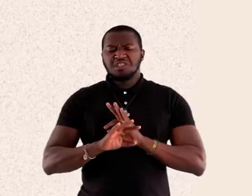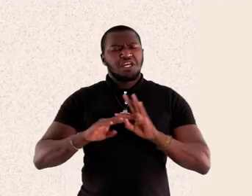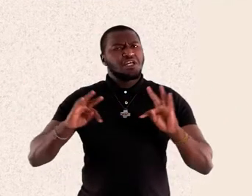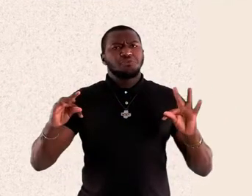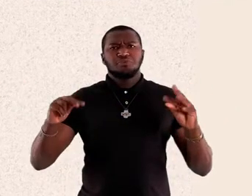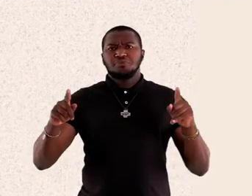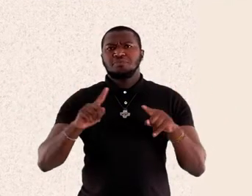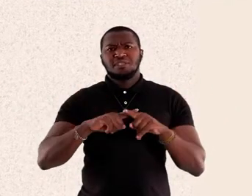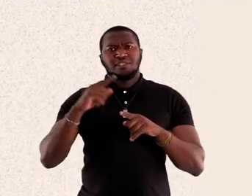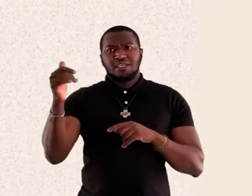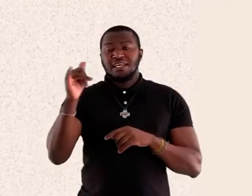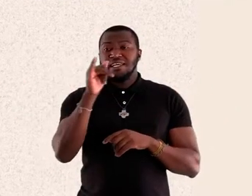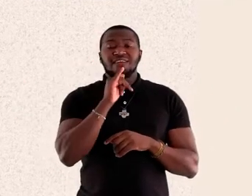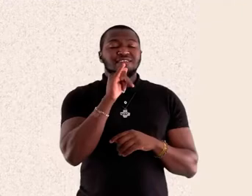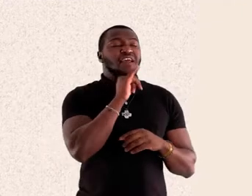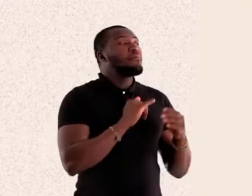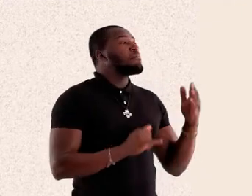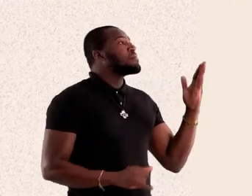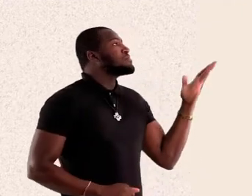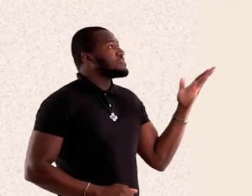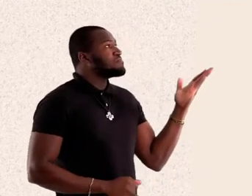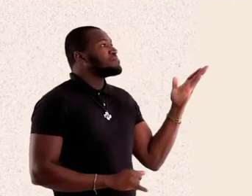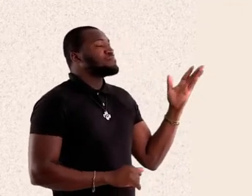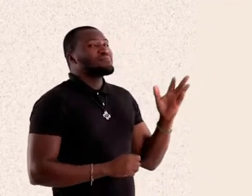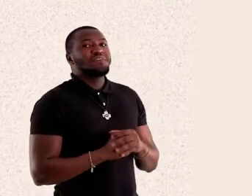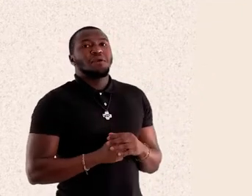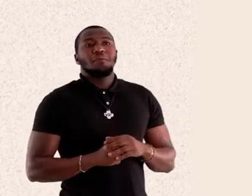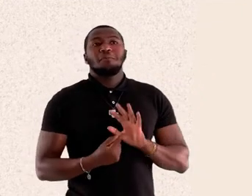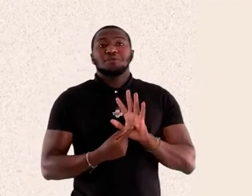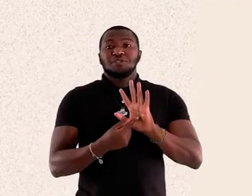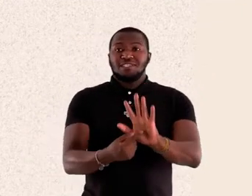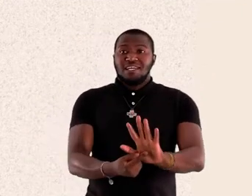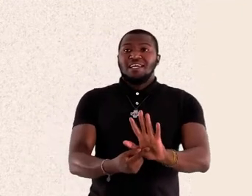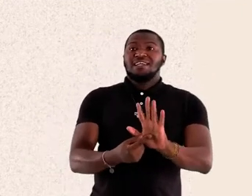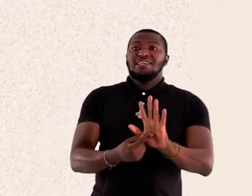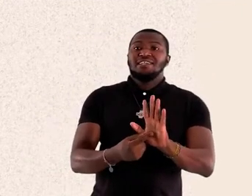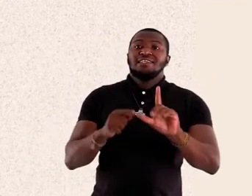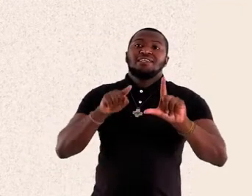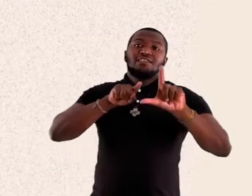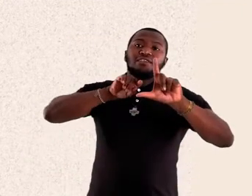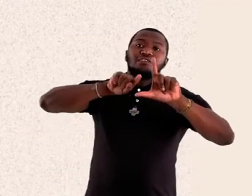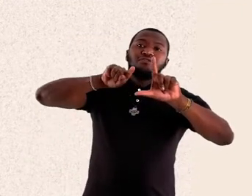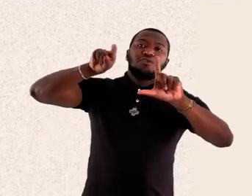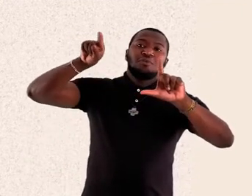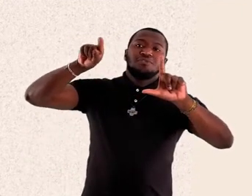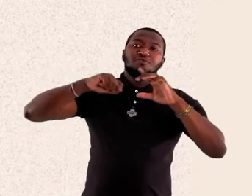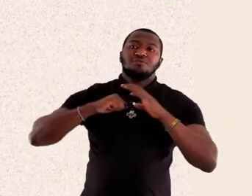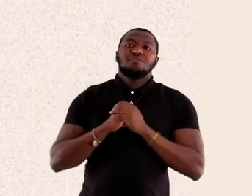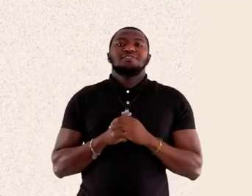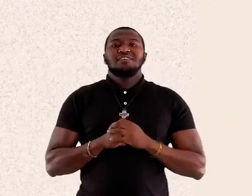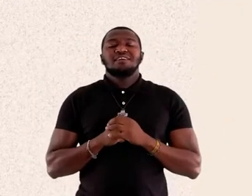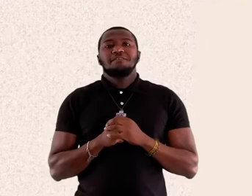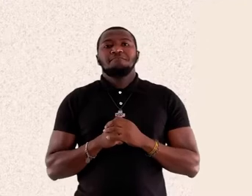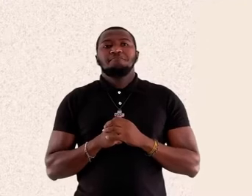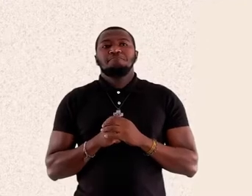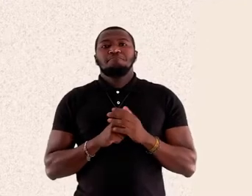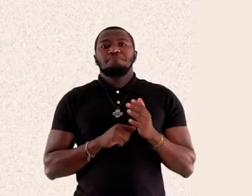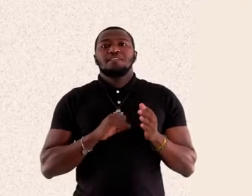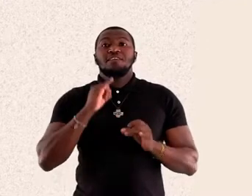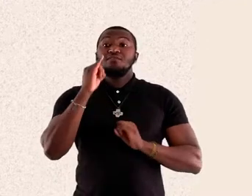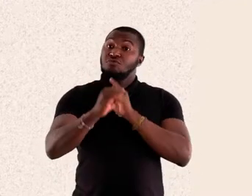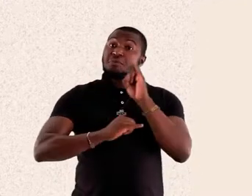a gente A ideia é trazer alguns dados mesmo algumas algumas reflexões para que